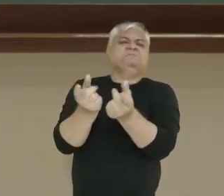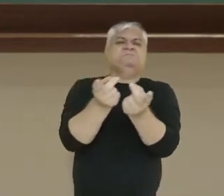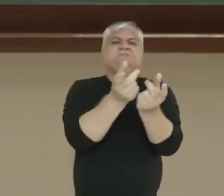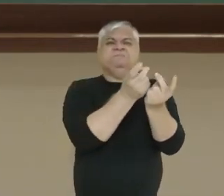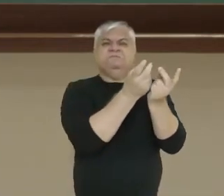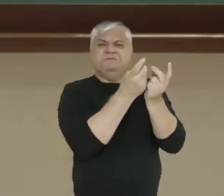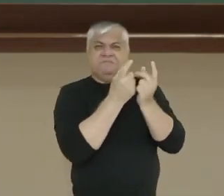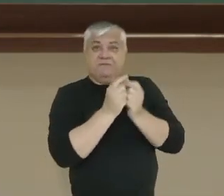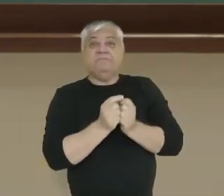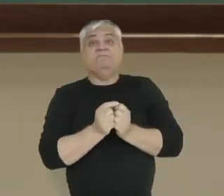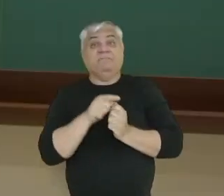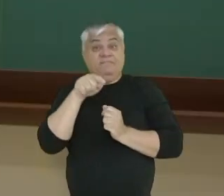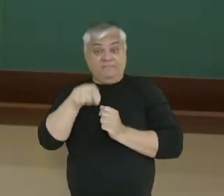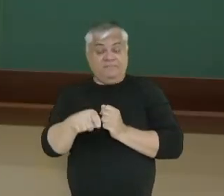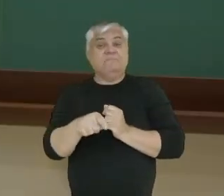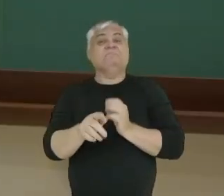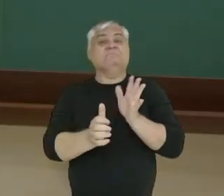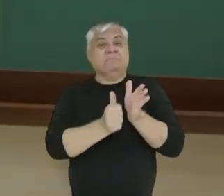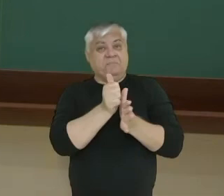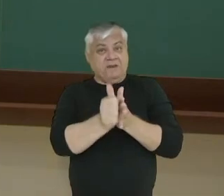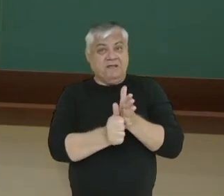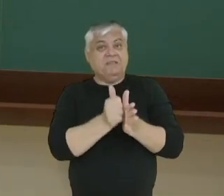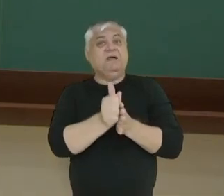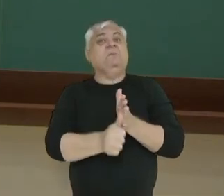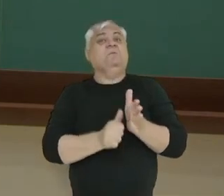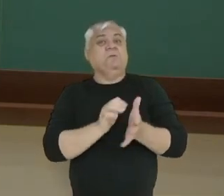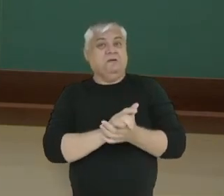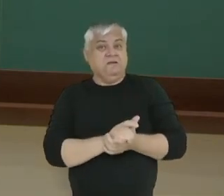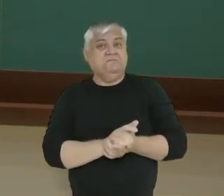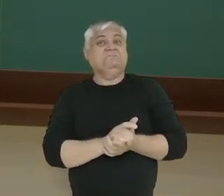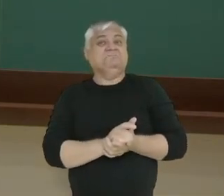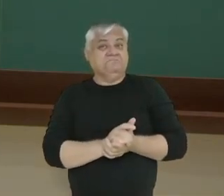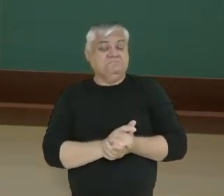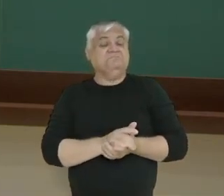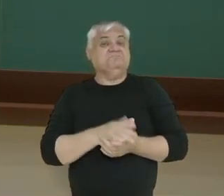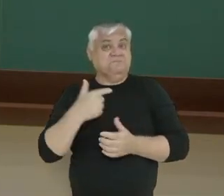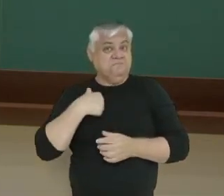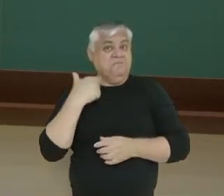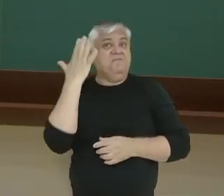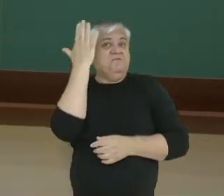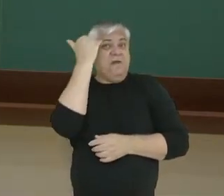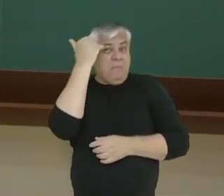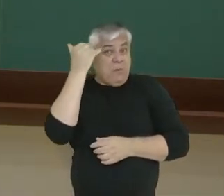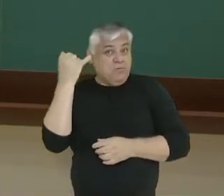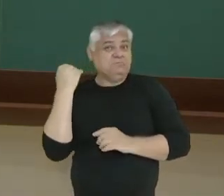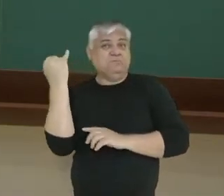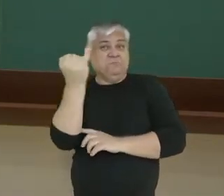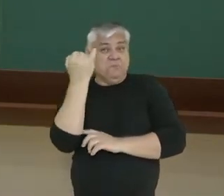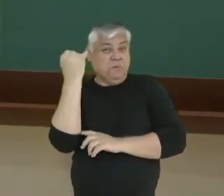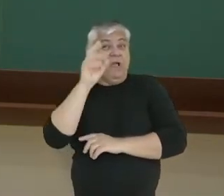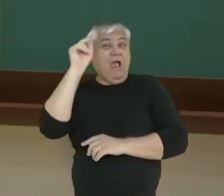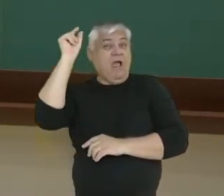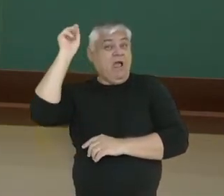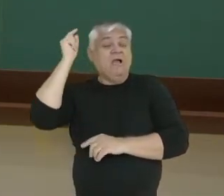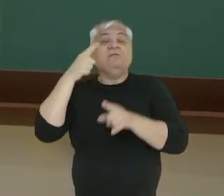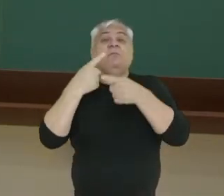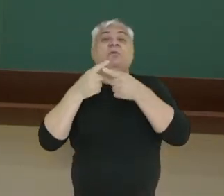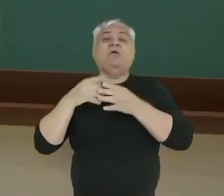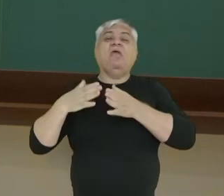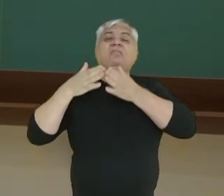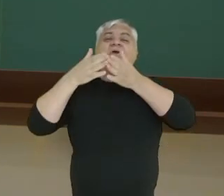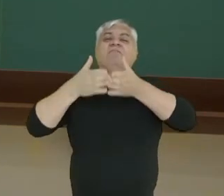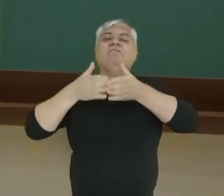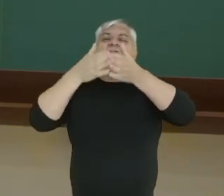Brasil, essa região, ela fez parte de uma capitania importante, ela era uma região onde tinha-se